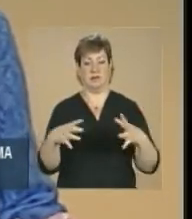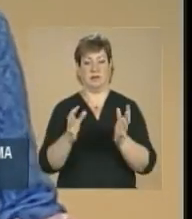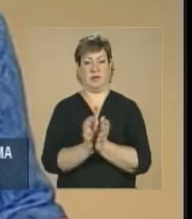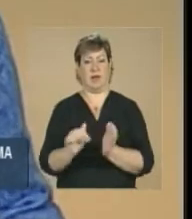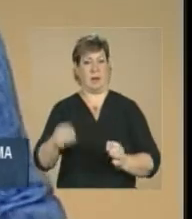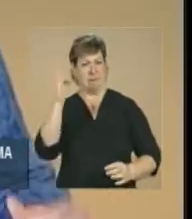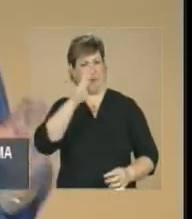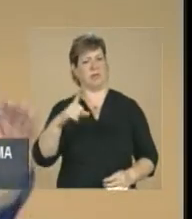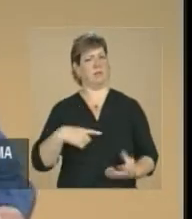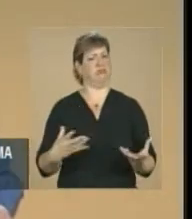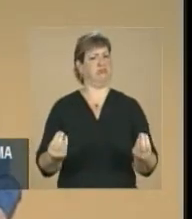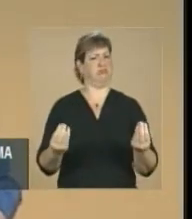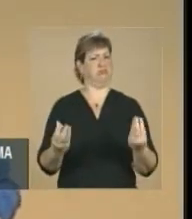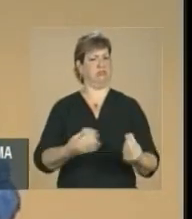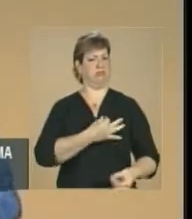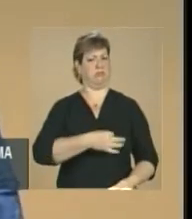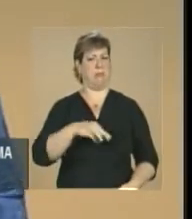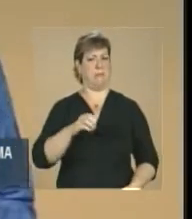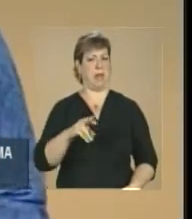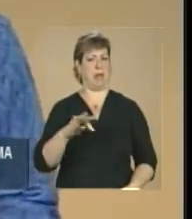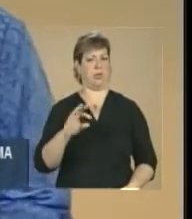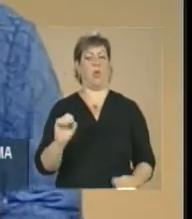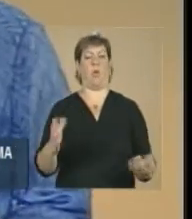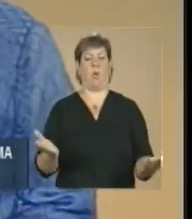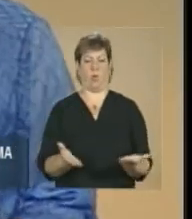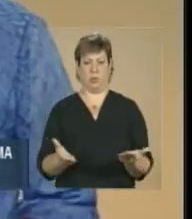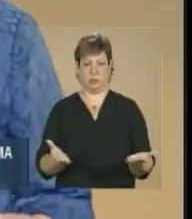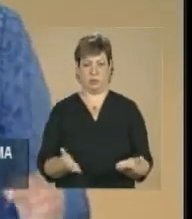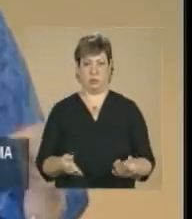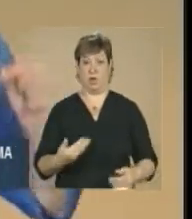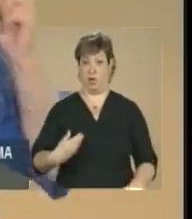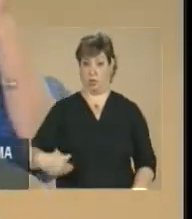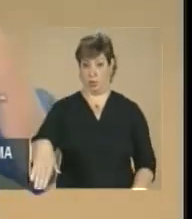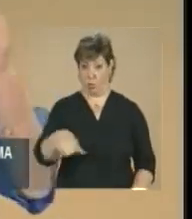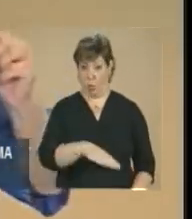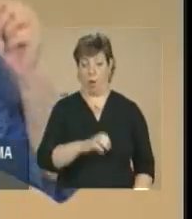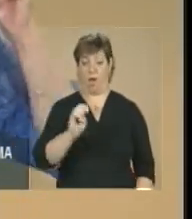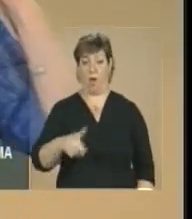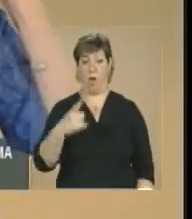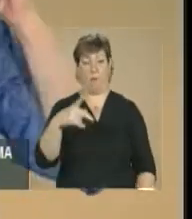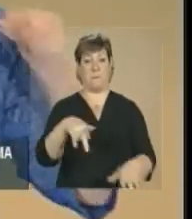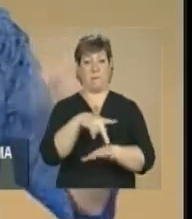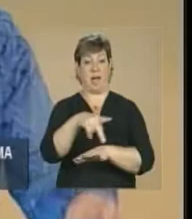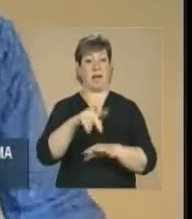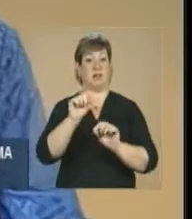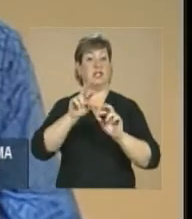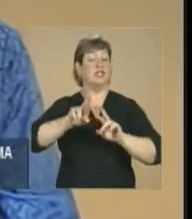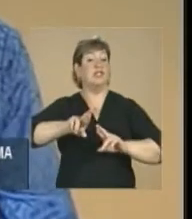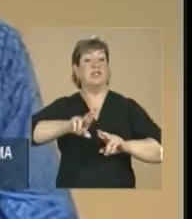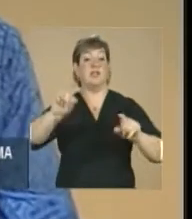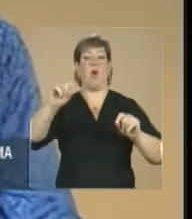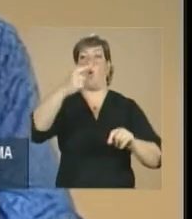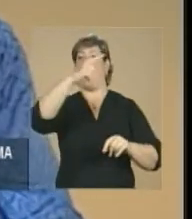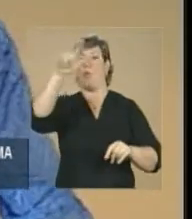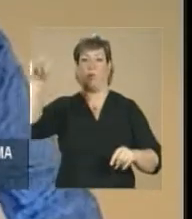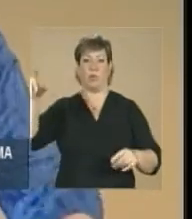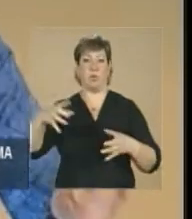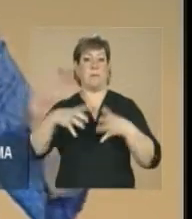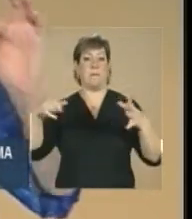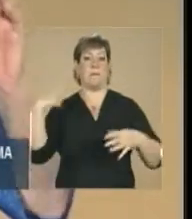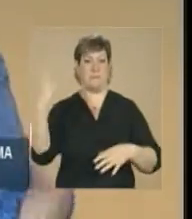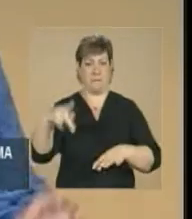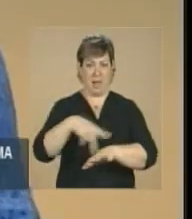hoje. Nós somos um país que, ao contrário da maioria dos países,